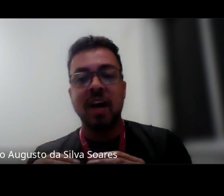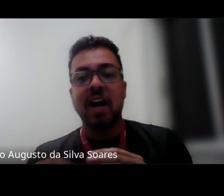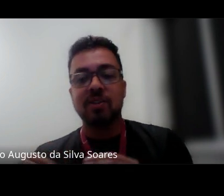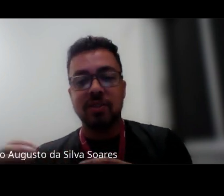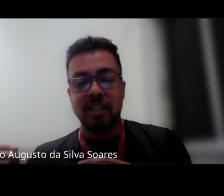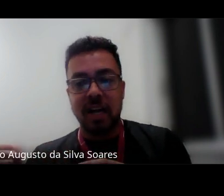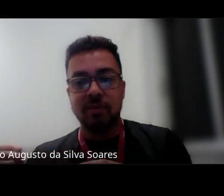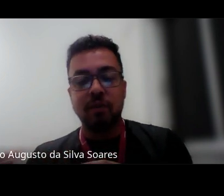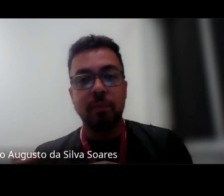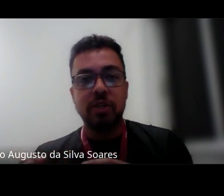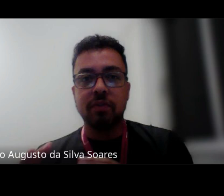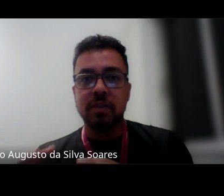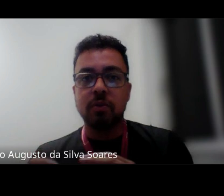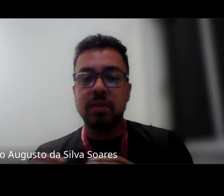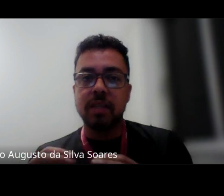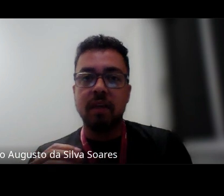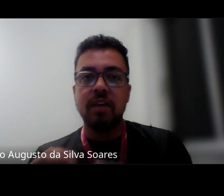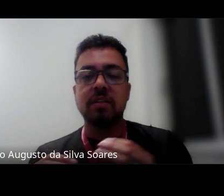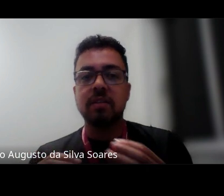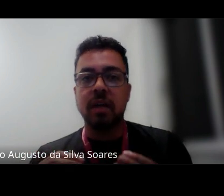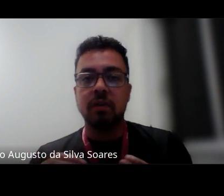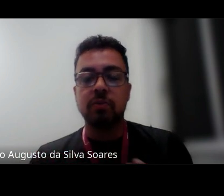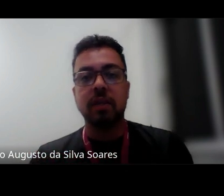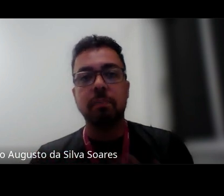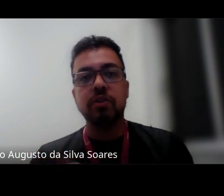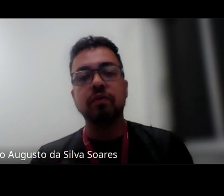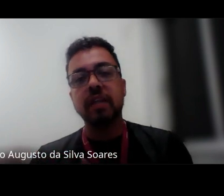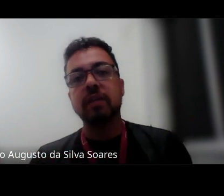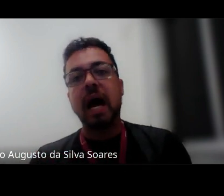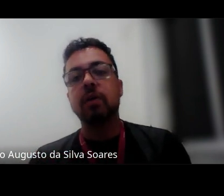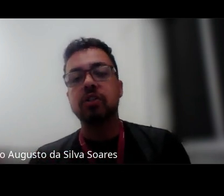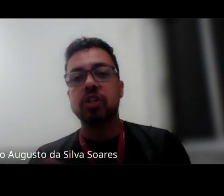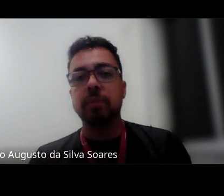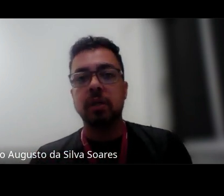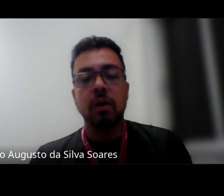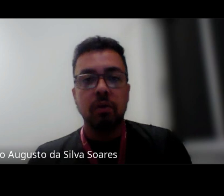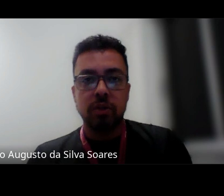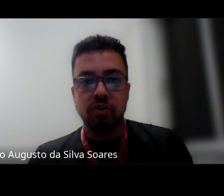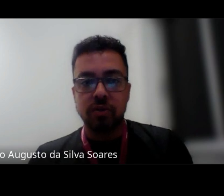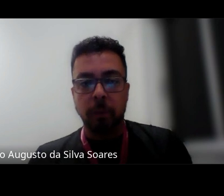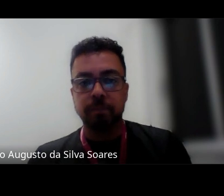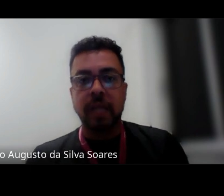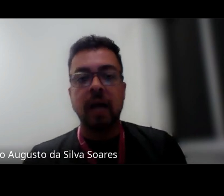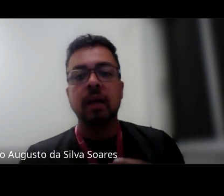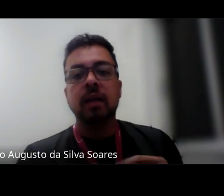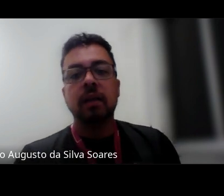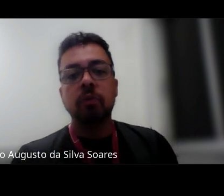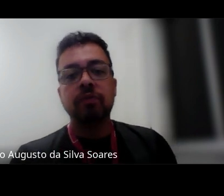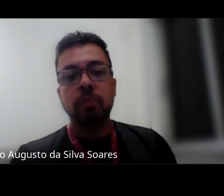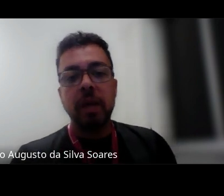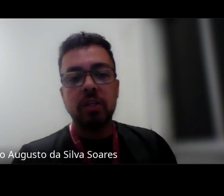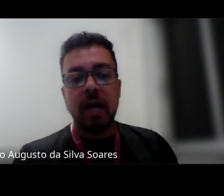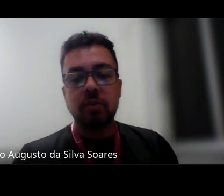erros associados e eu vou pedir que vocês observem esses erros para depois, no final da aula, a gente abrir uma discussão, tá? Então, é